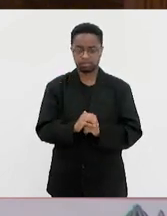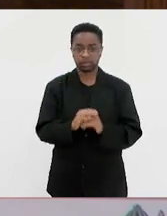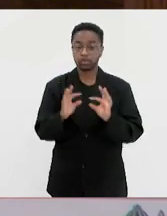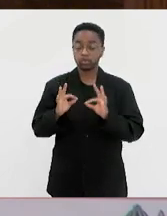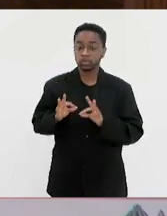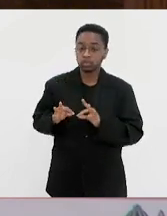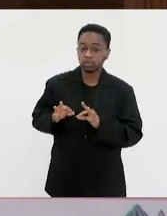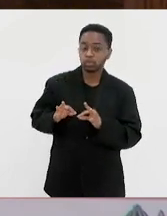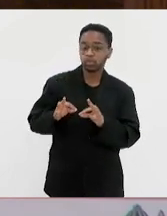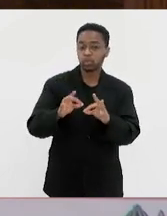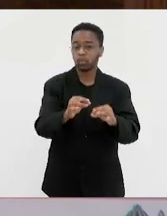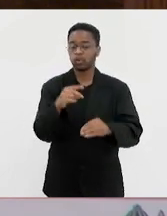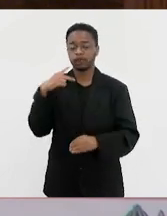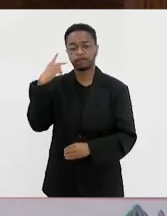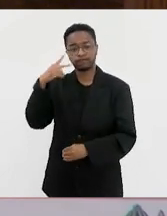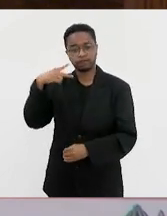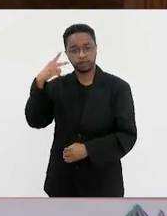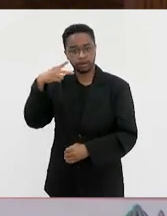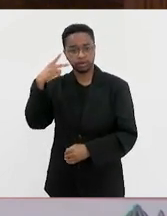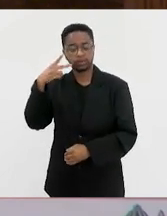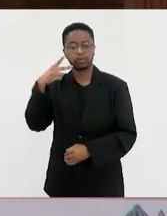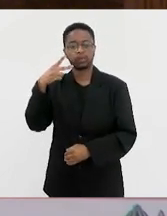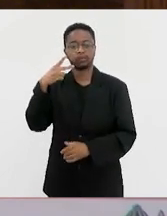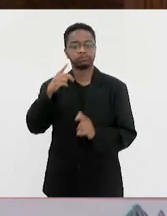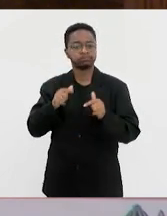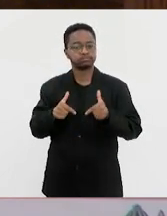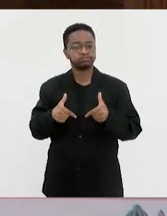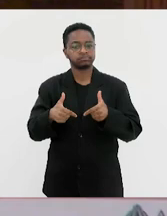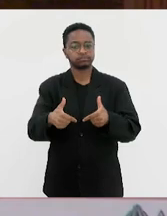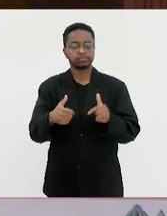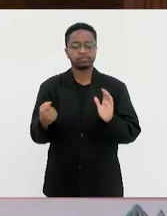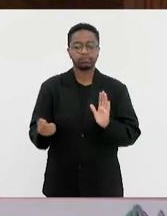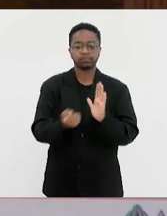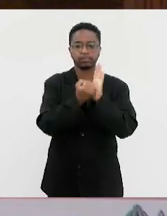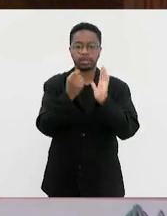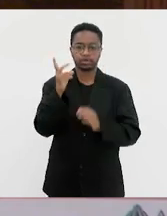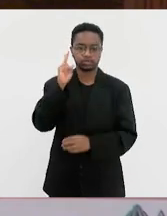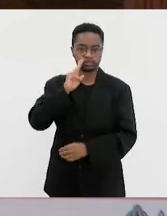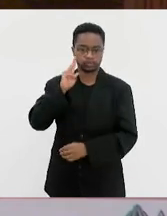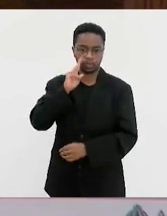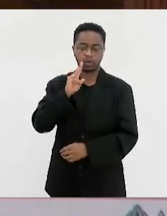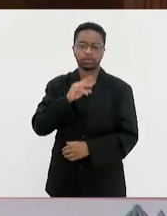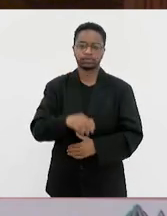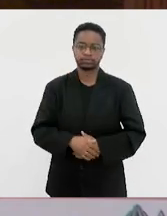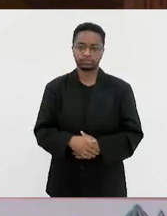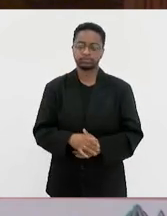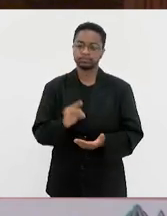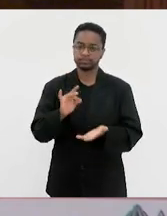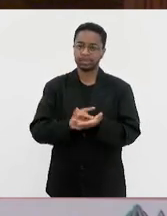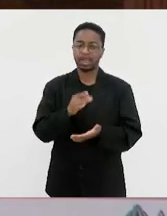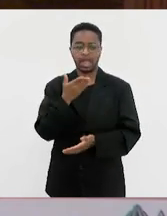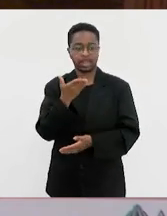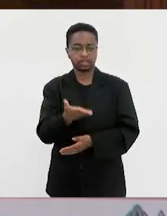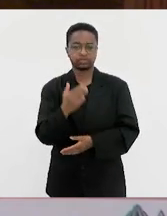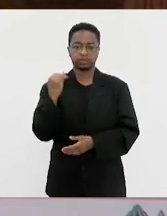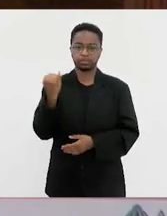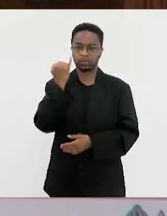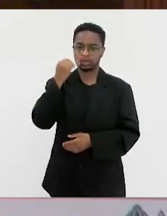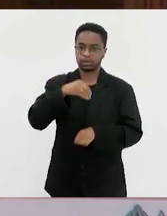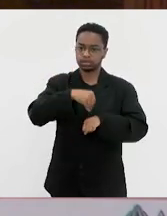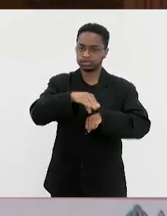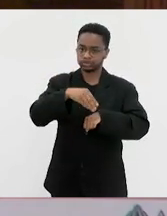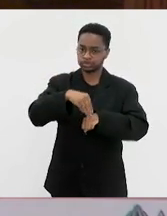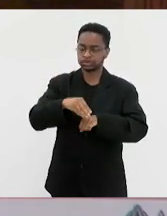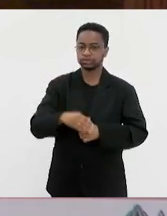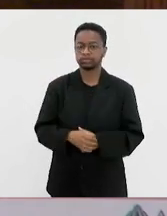todos os vereadores que fizeram parte dessa história. É isso que é importante deixar essa mensagem. O